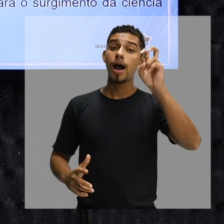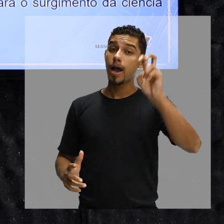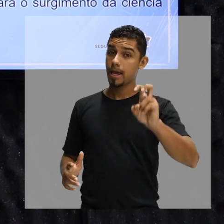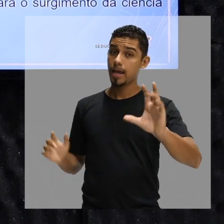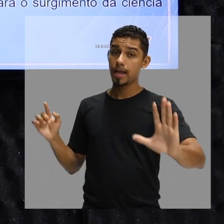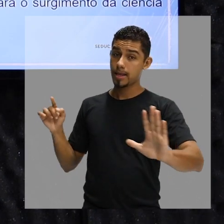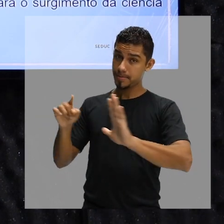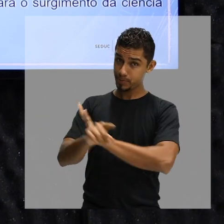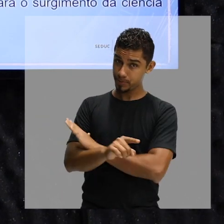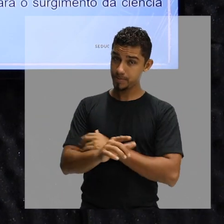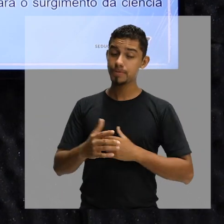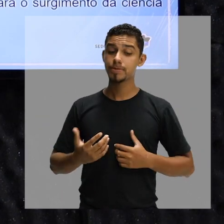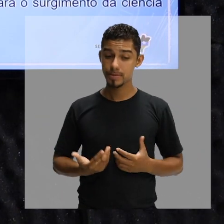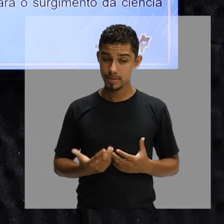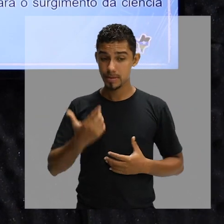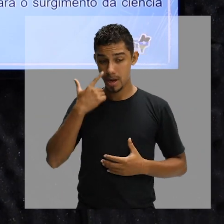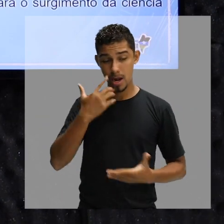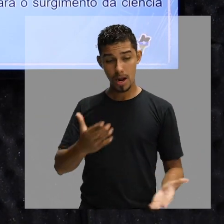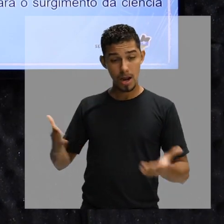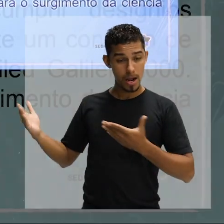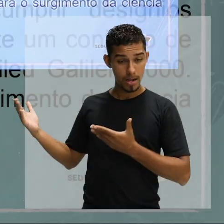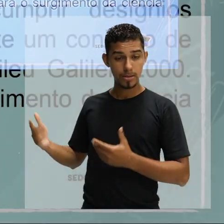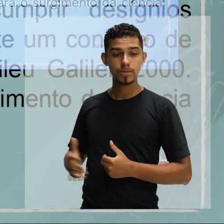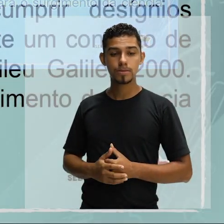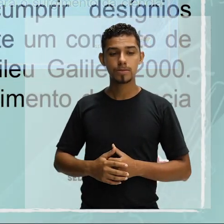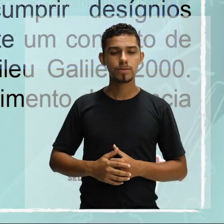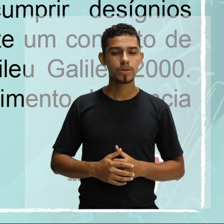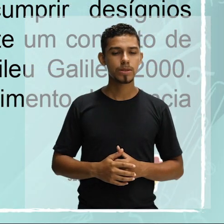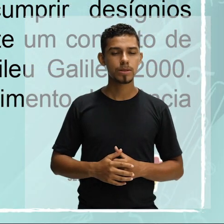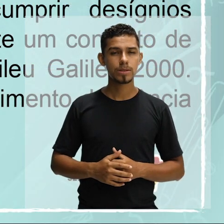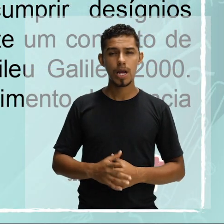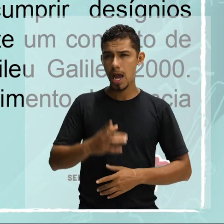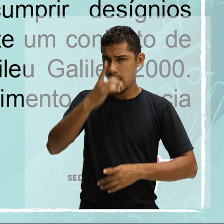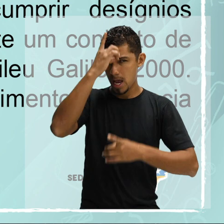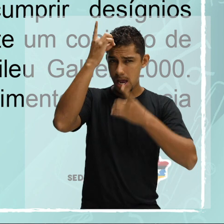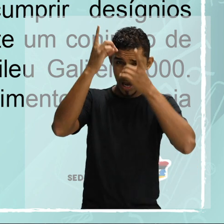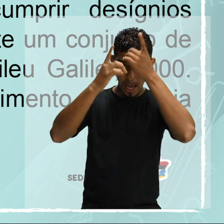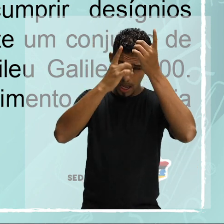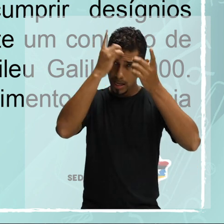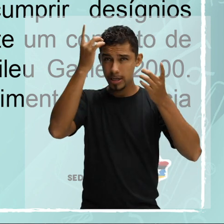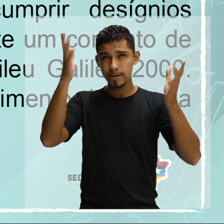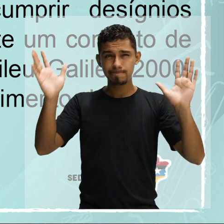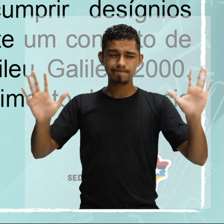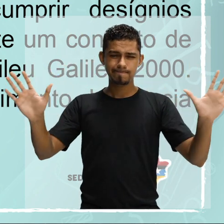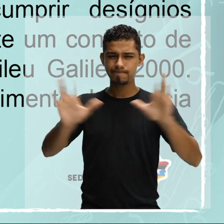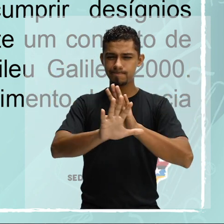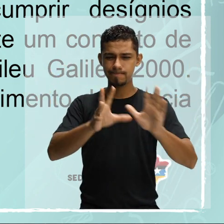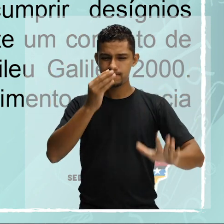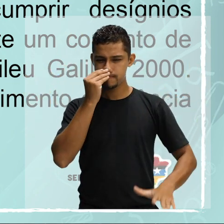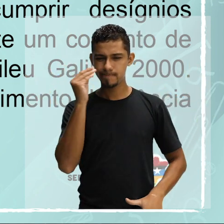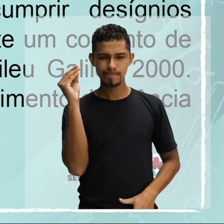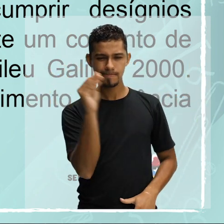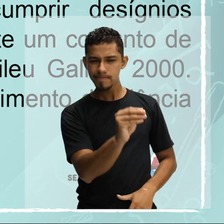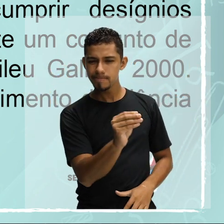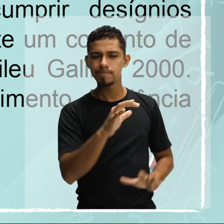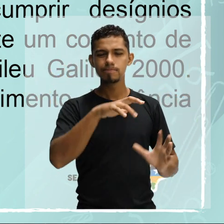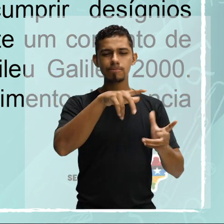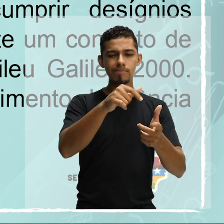quinta questão, nós temos aqui: destruiu a ideia de que o mundo possui uma estrutura finita,